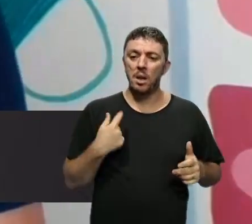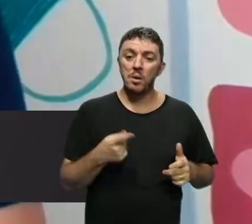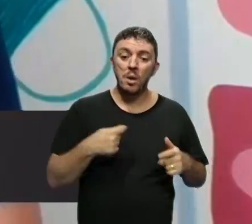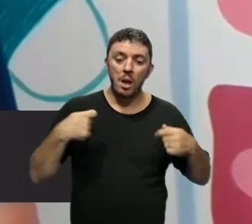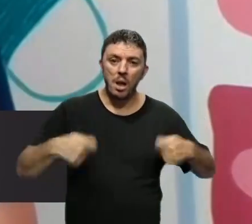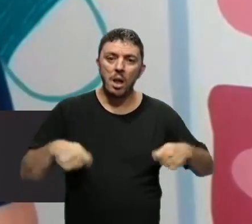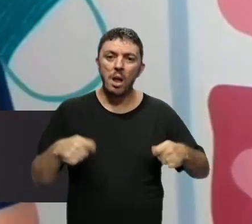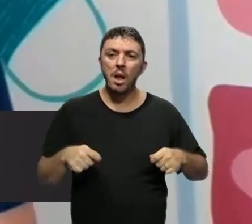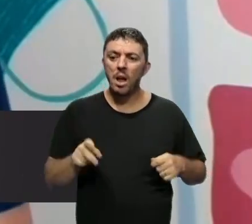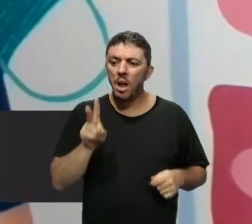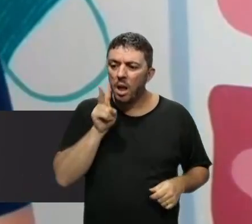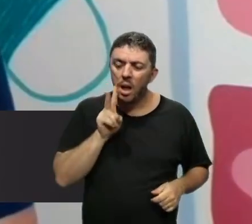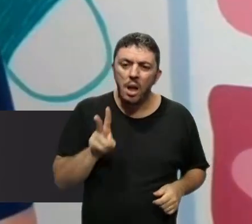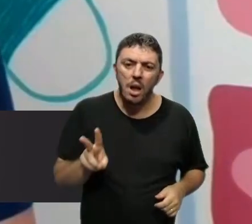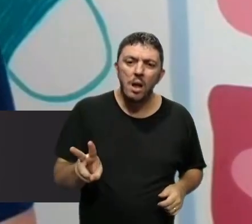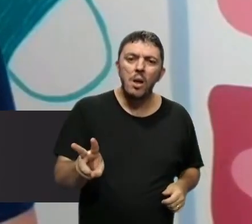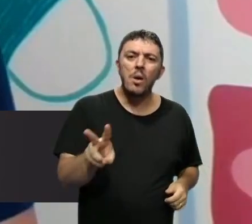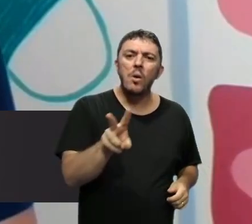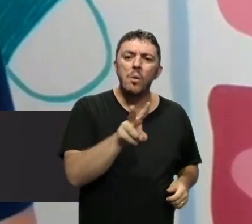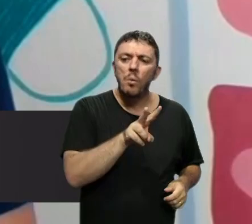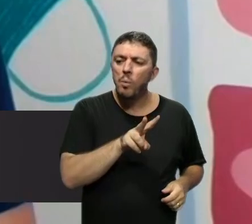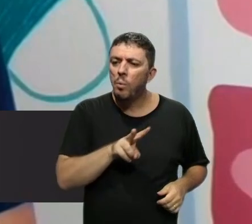aí limpar o nosso olhar